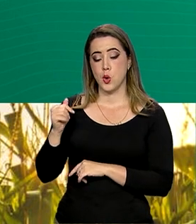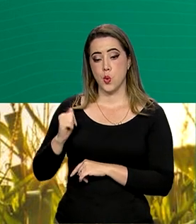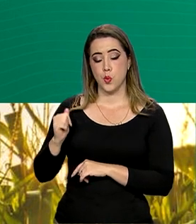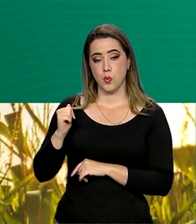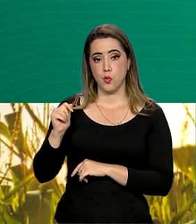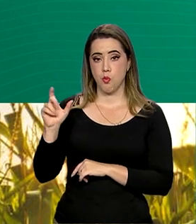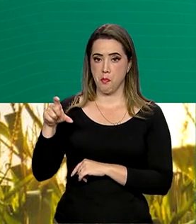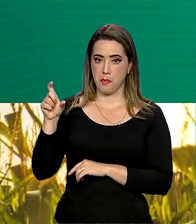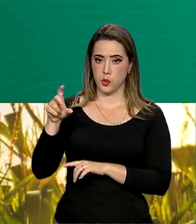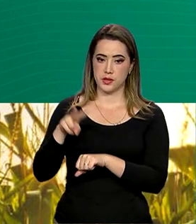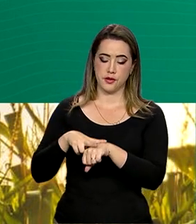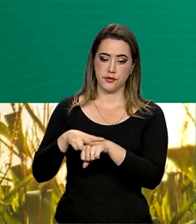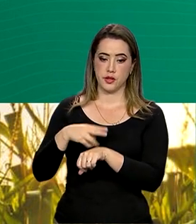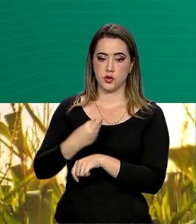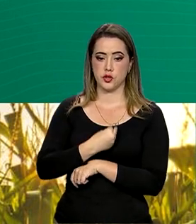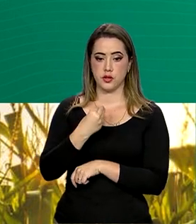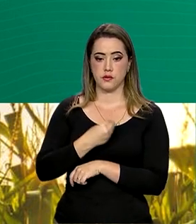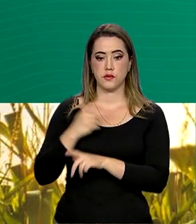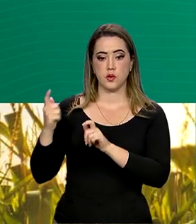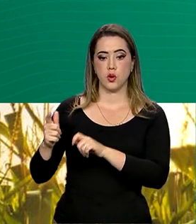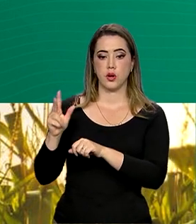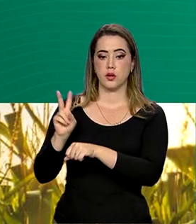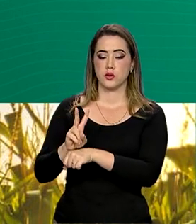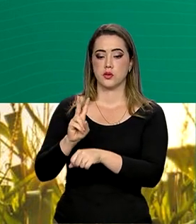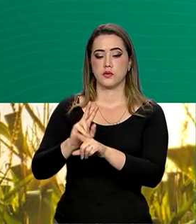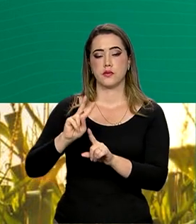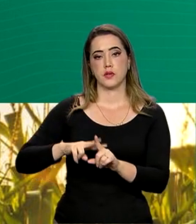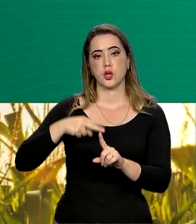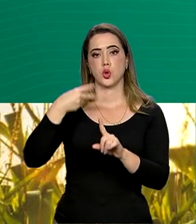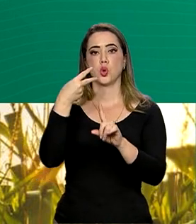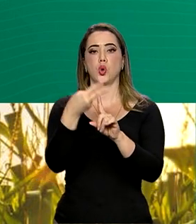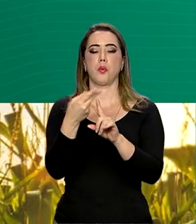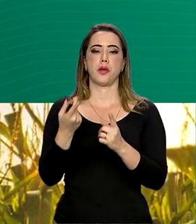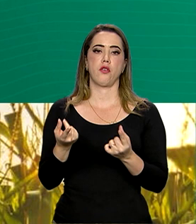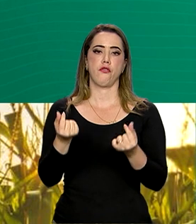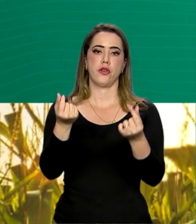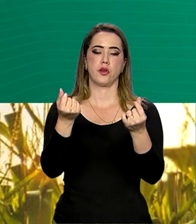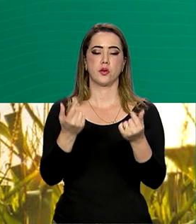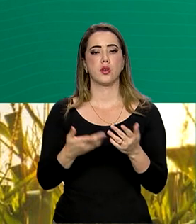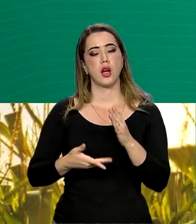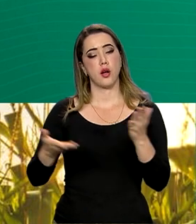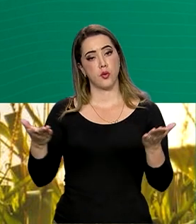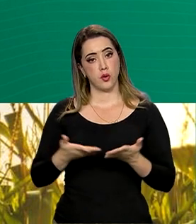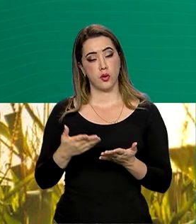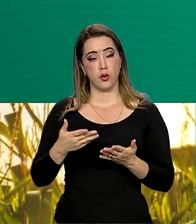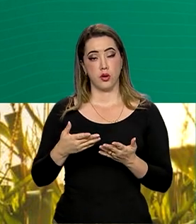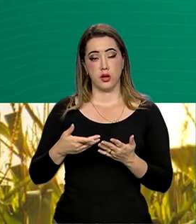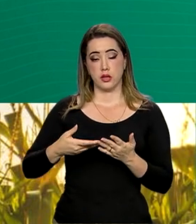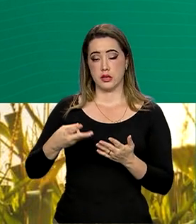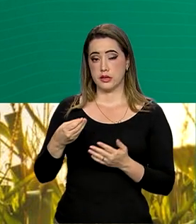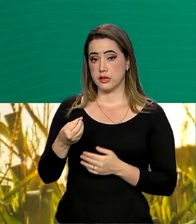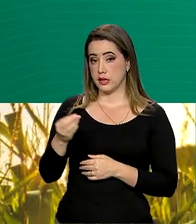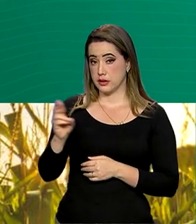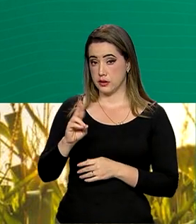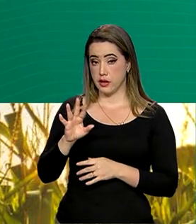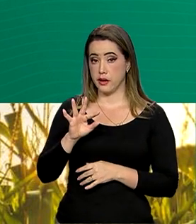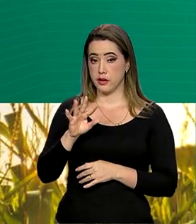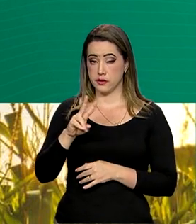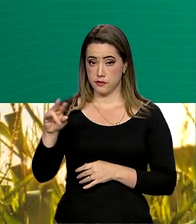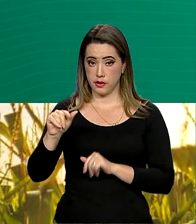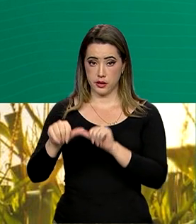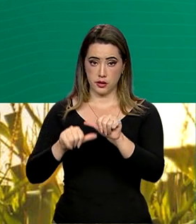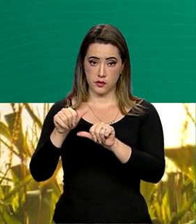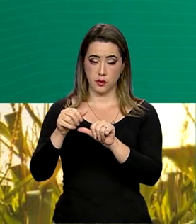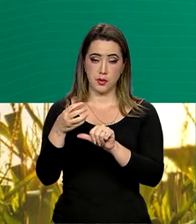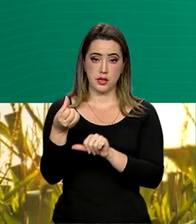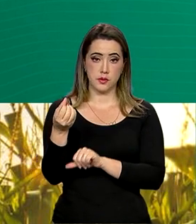que atende quem vive em área protegida, vai dobrar o valor do benefício, que passa de 300 para 600 reais.